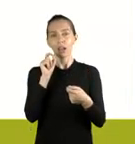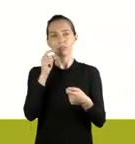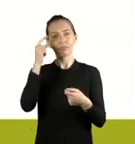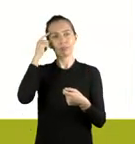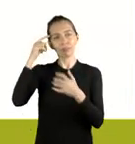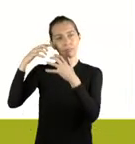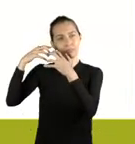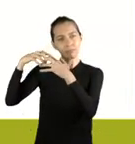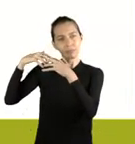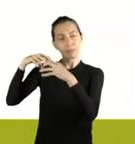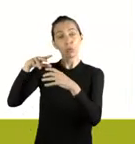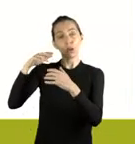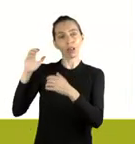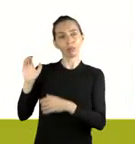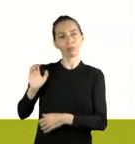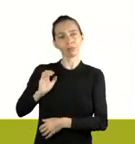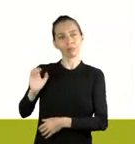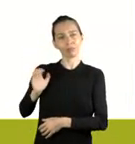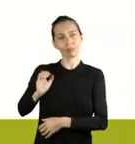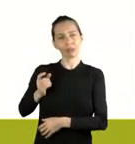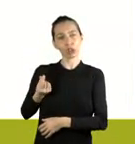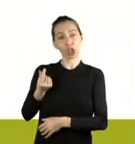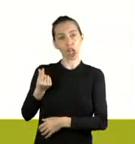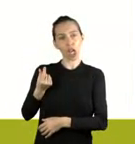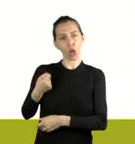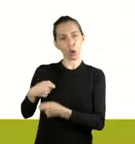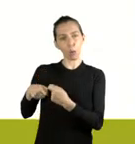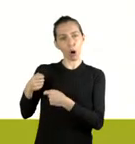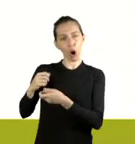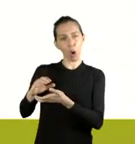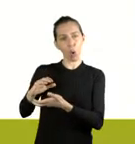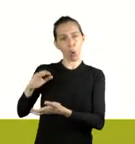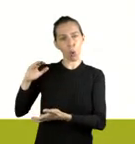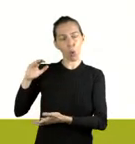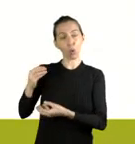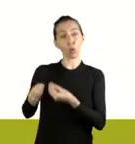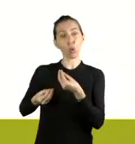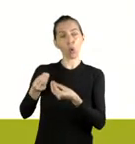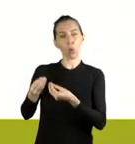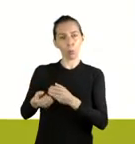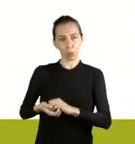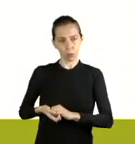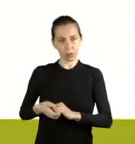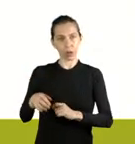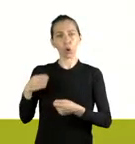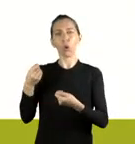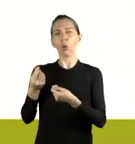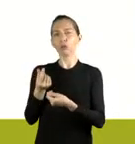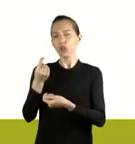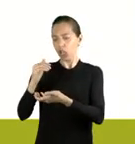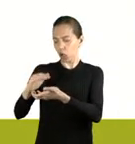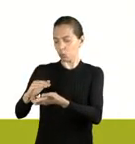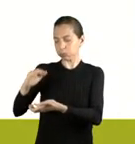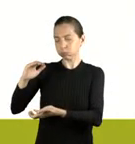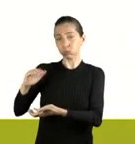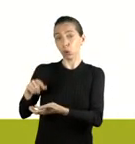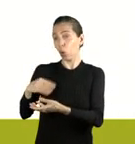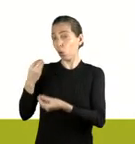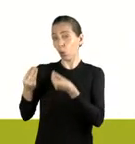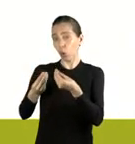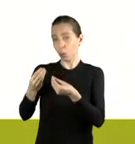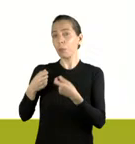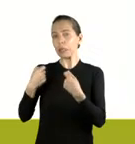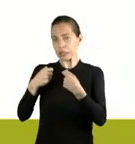na riqueza. É mais um motivo do porquê que a gente precisa acumular riqueza. Então,